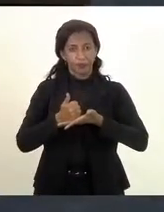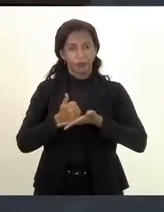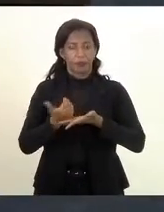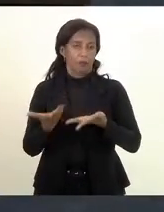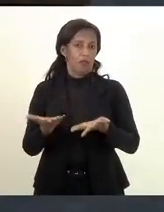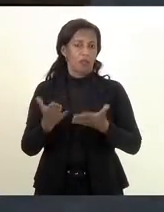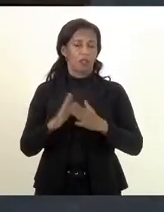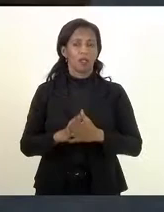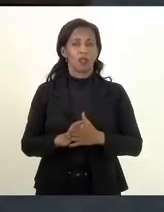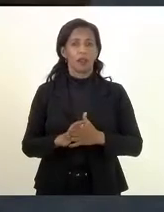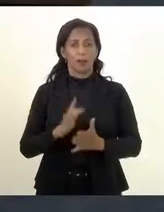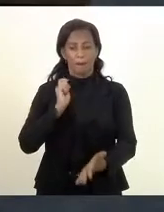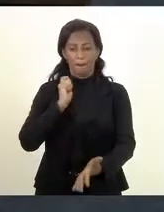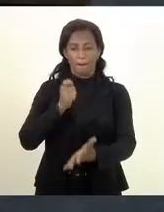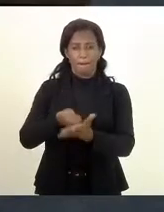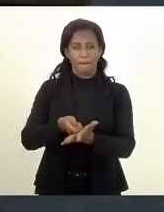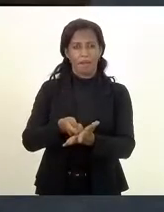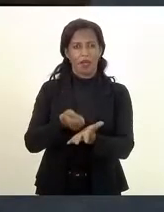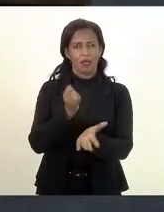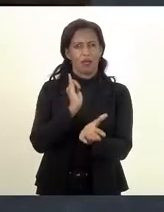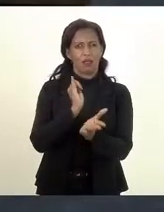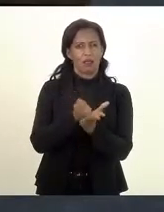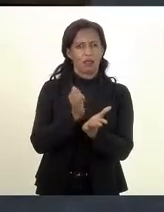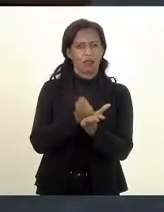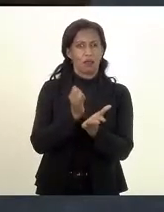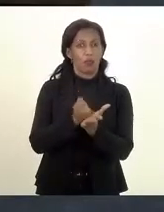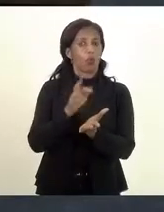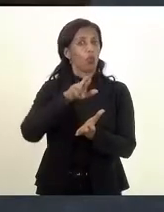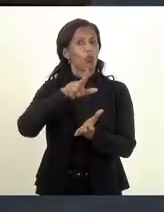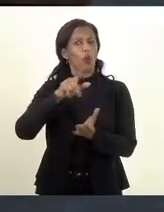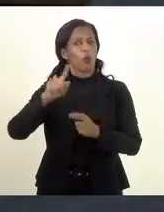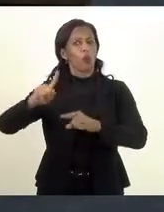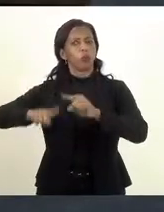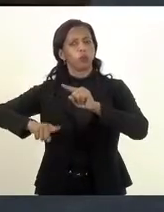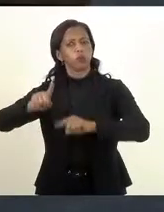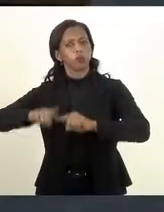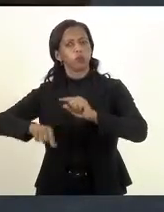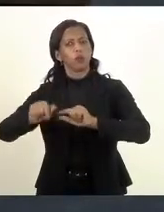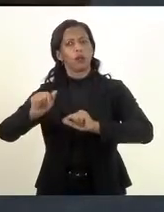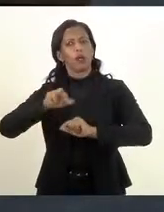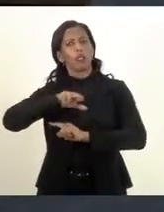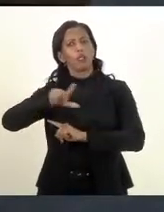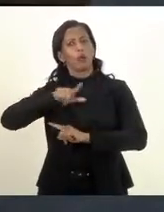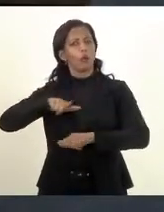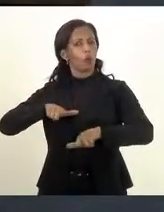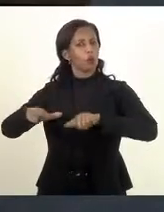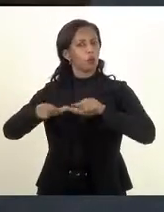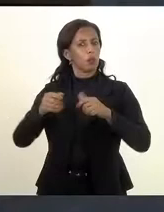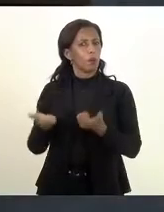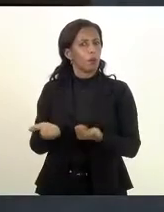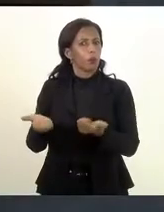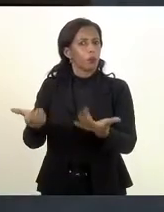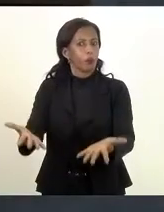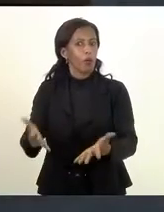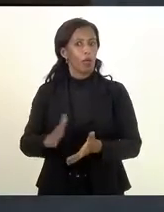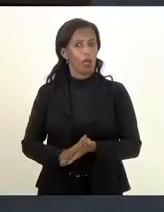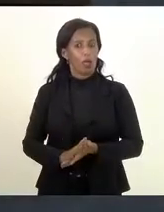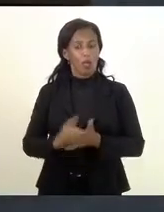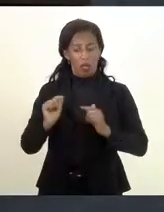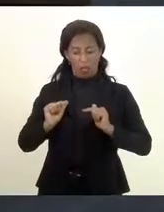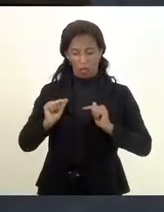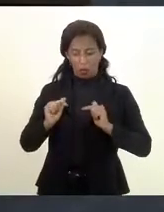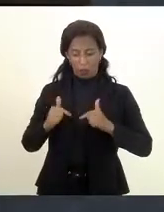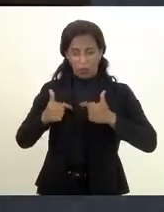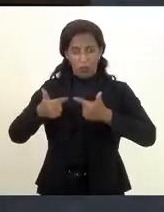recebe pagar tributo. Não é uma mercadoria, não é um serviço que está sendo prestado, é um ato de fé, de